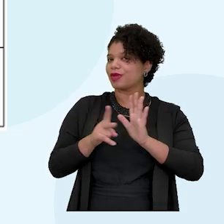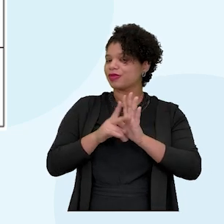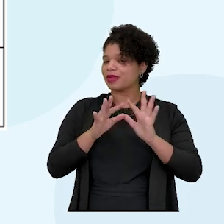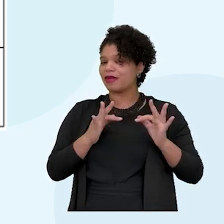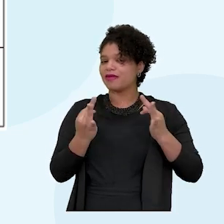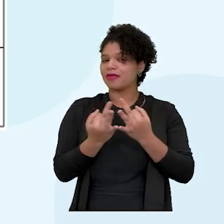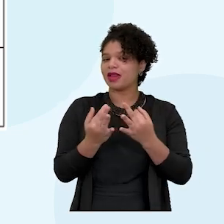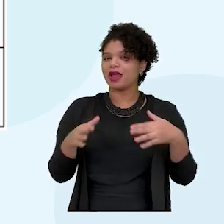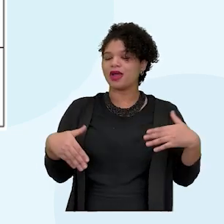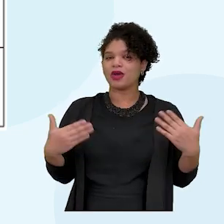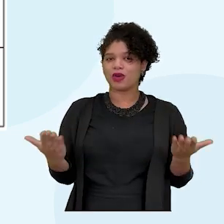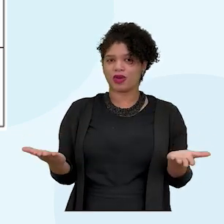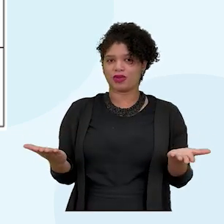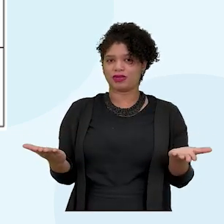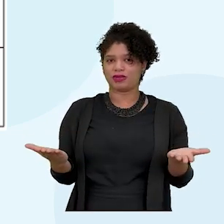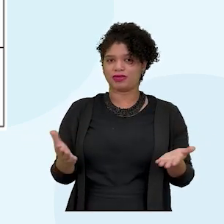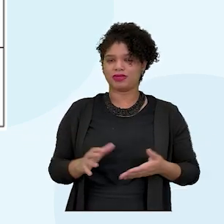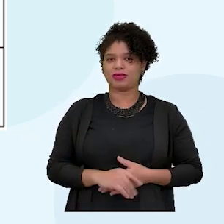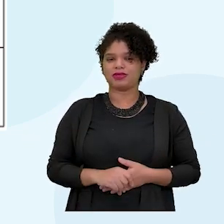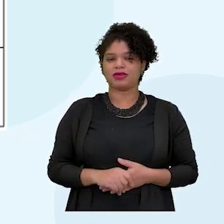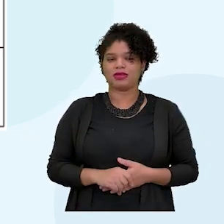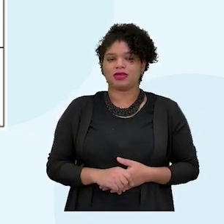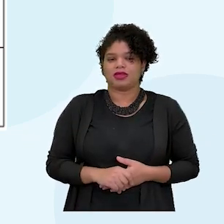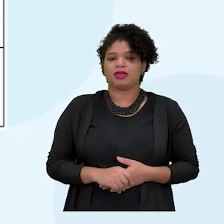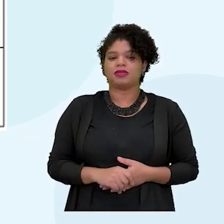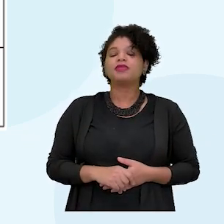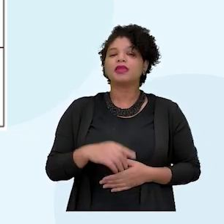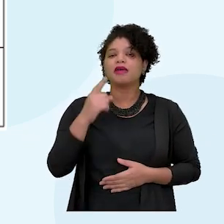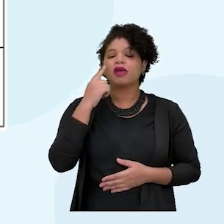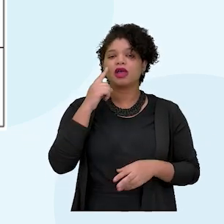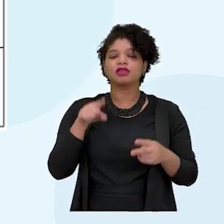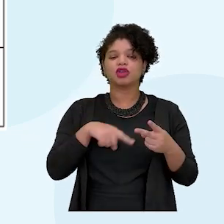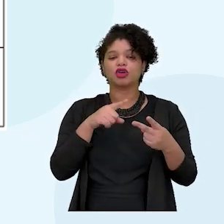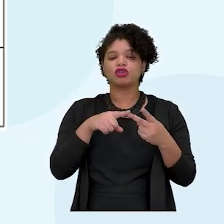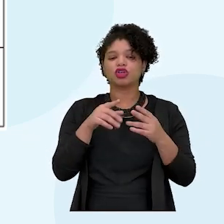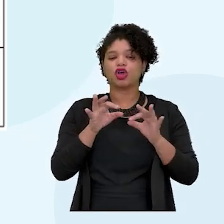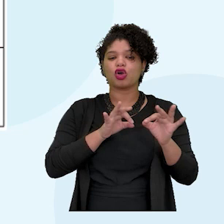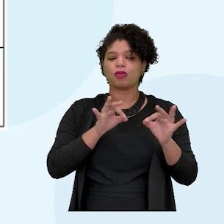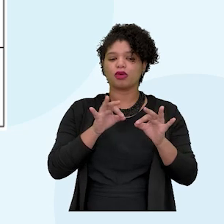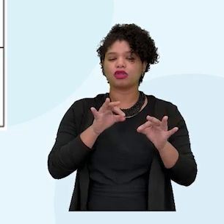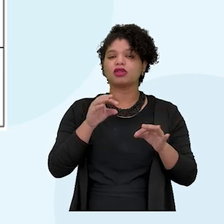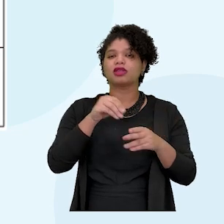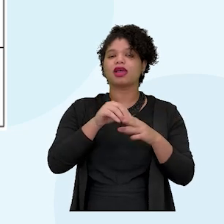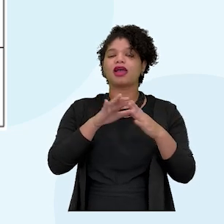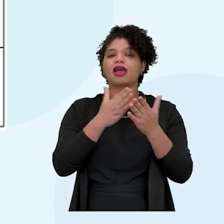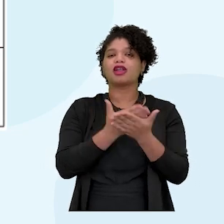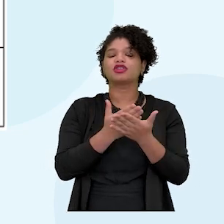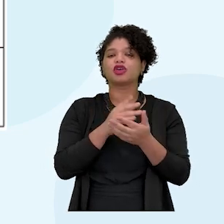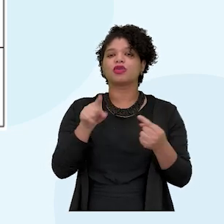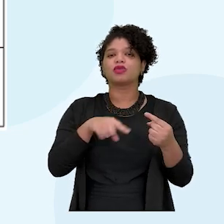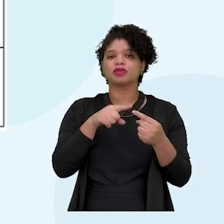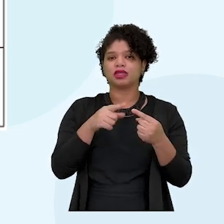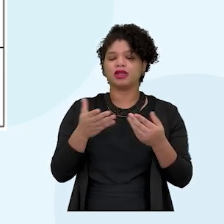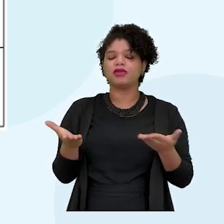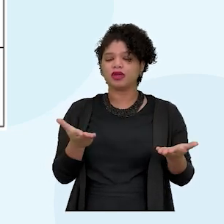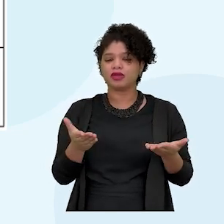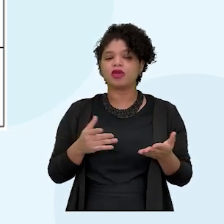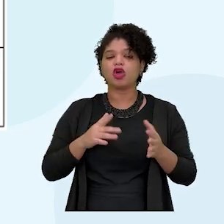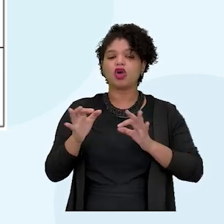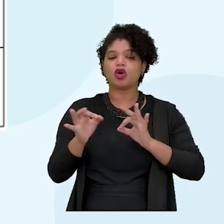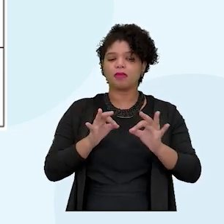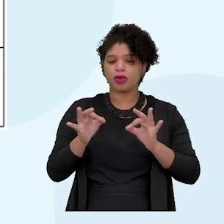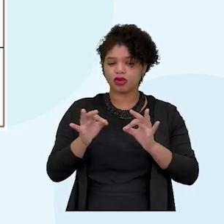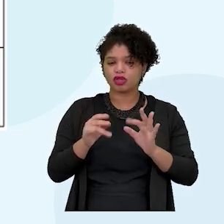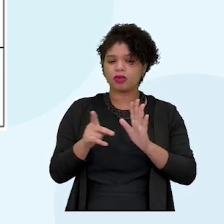família? Quais os meus projetos em relação à minha escola? Quais os meus projetos